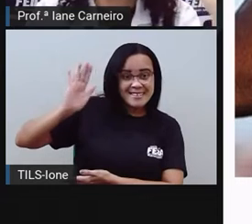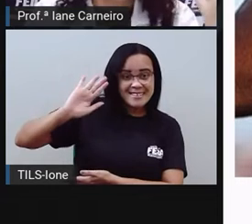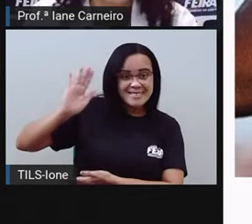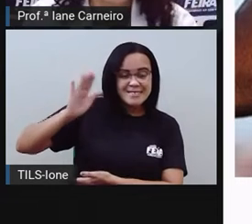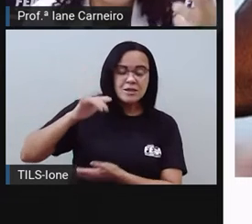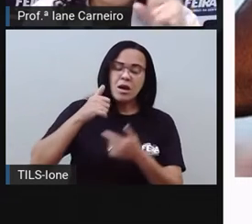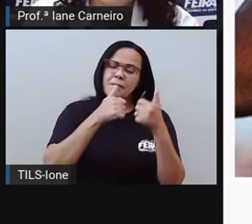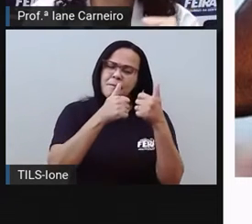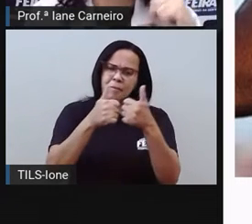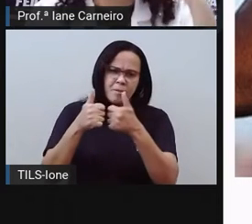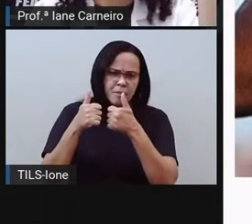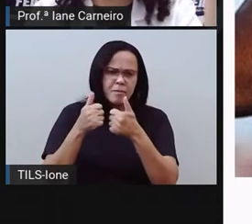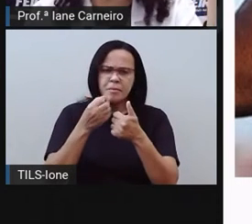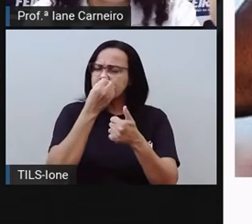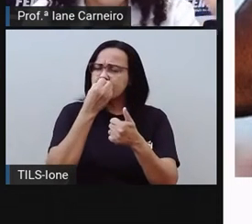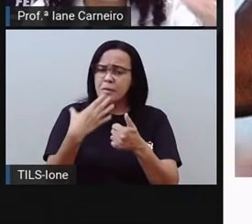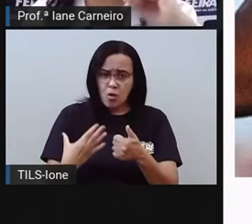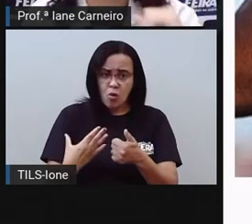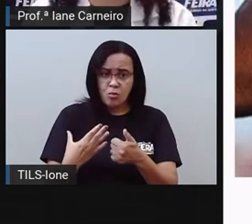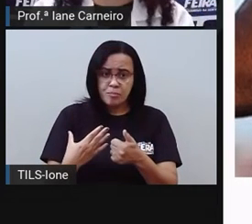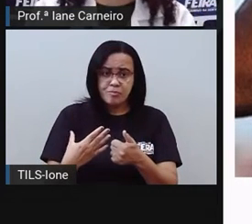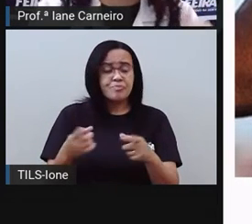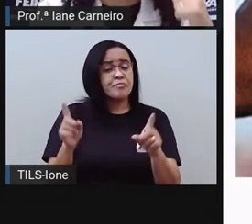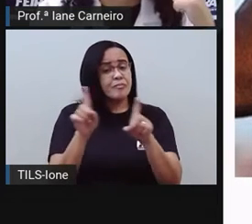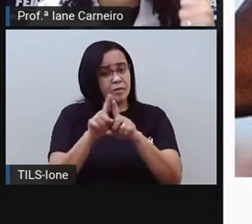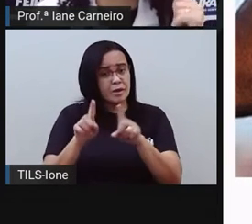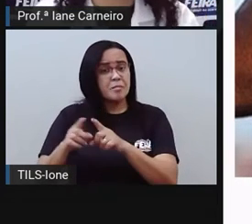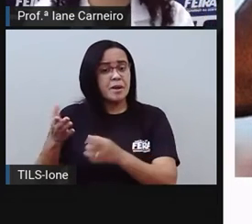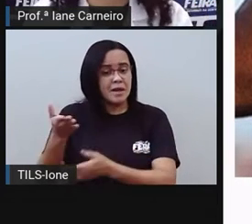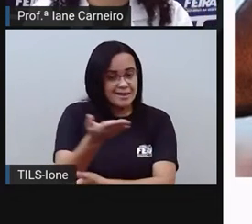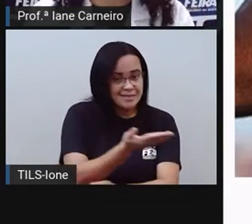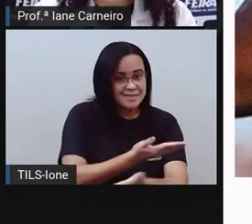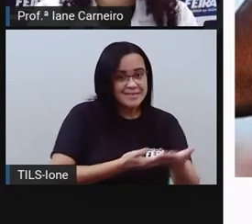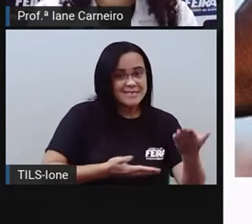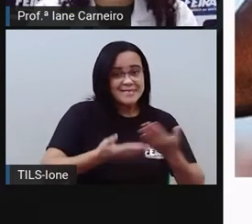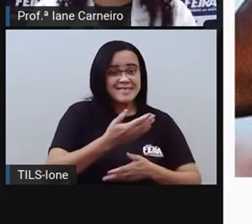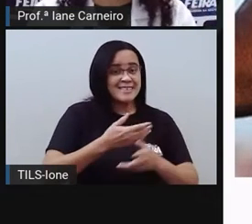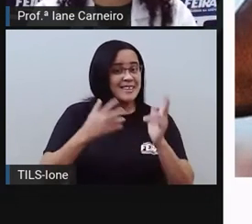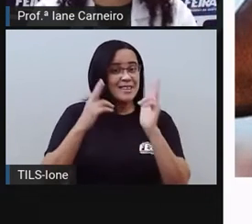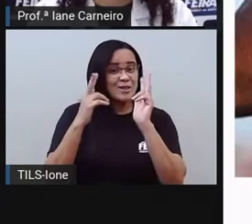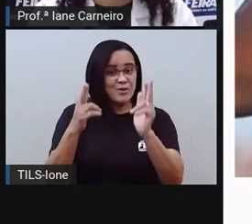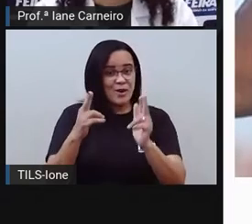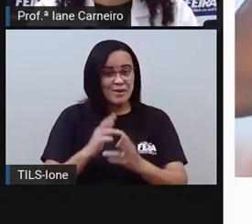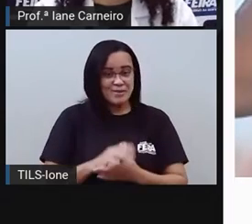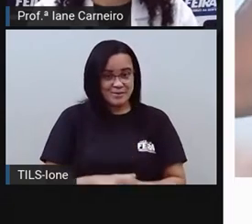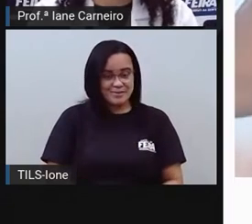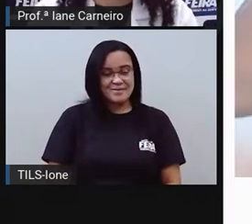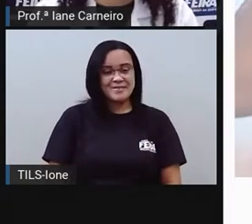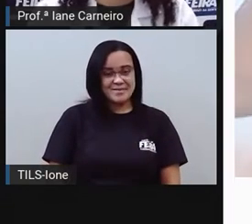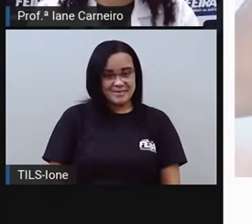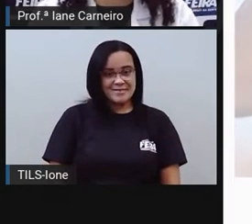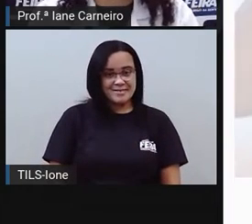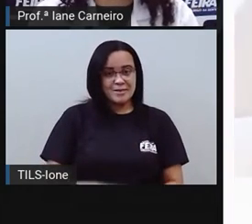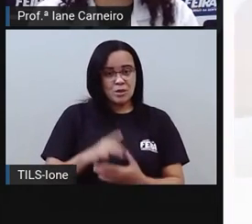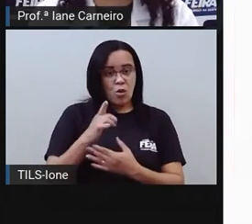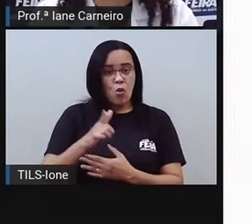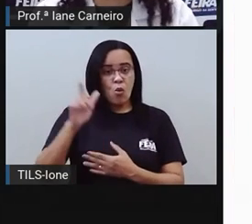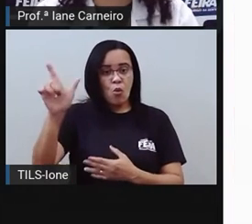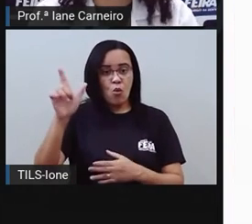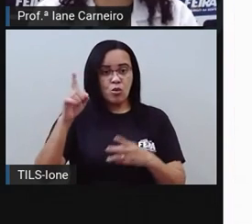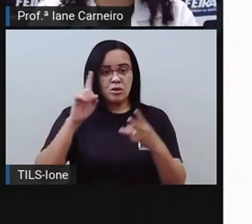ser bem tratada, então eu também trato as pessoas bem, tá certo? Outra coisa, outra